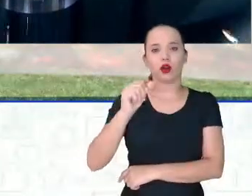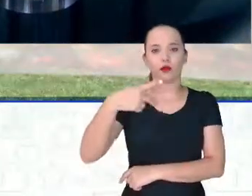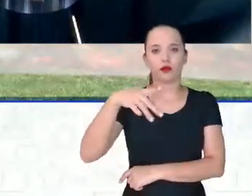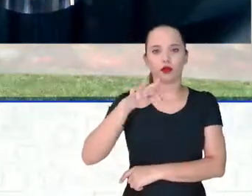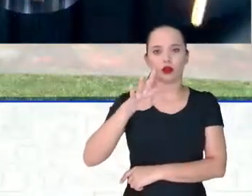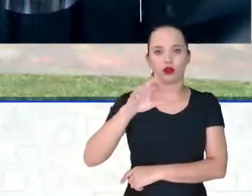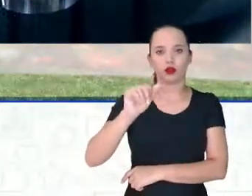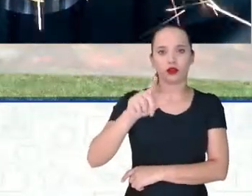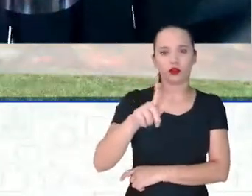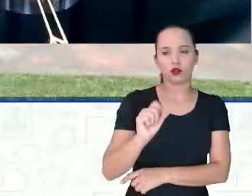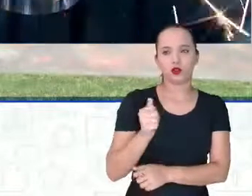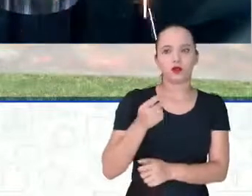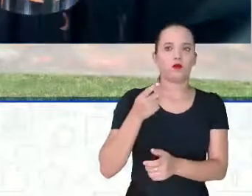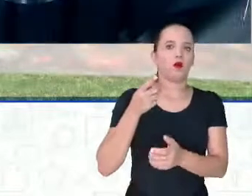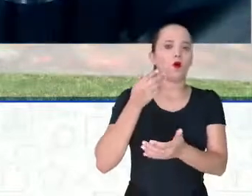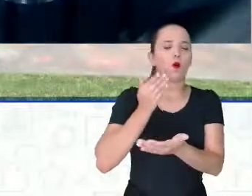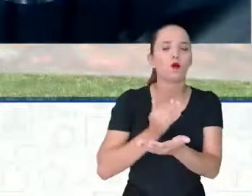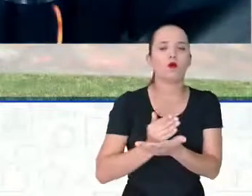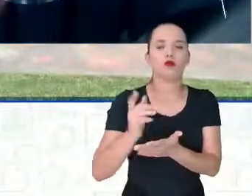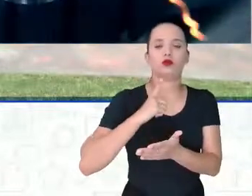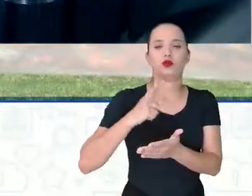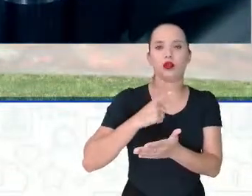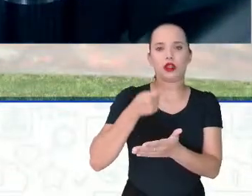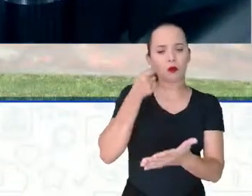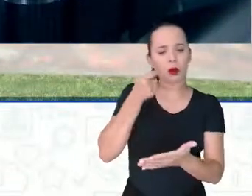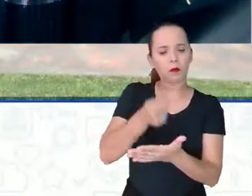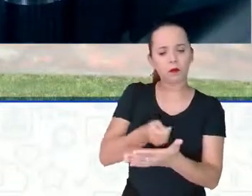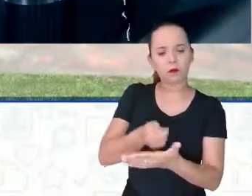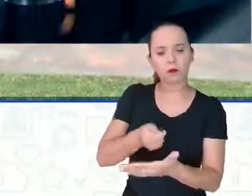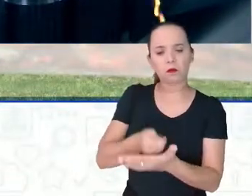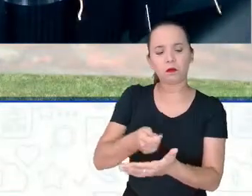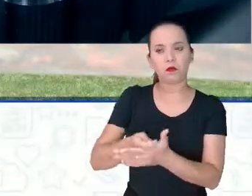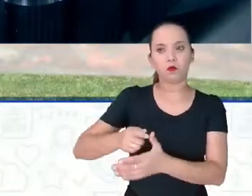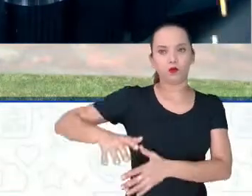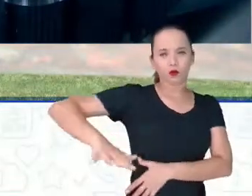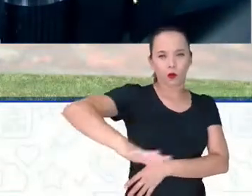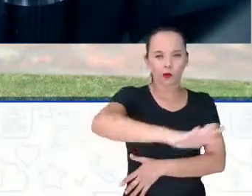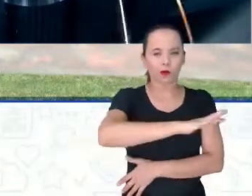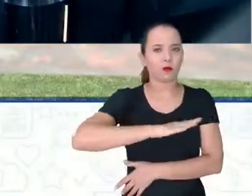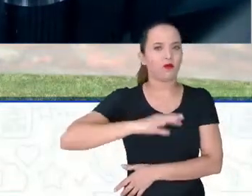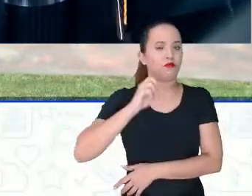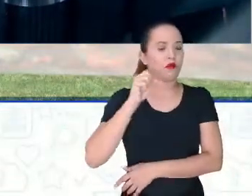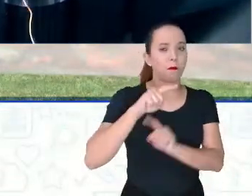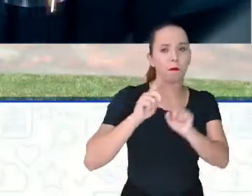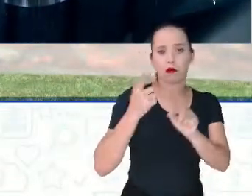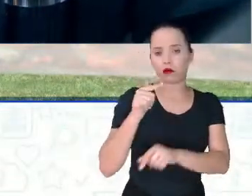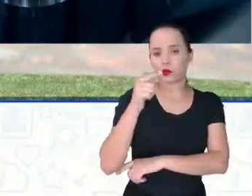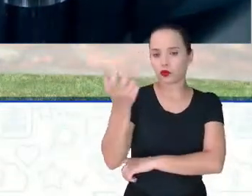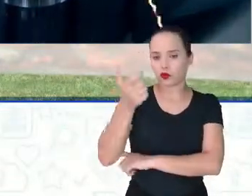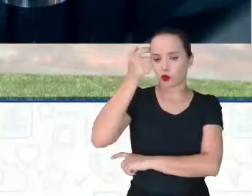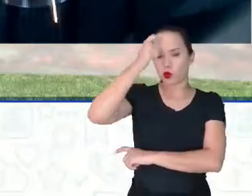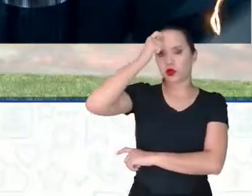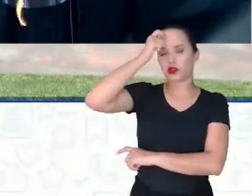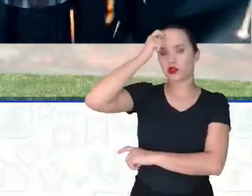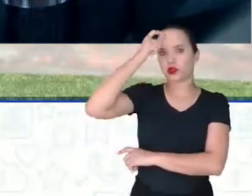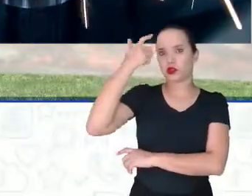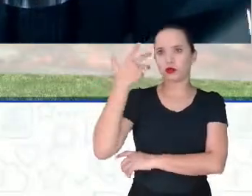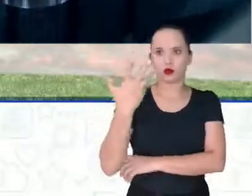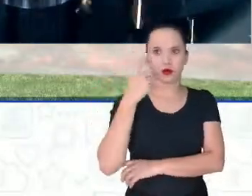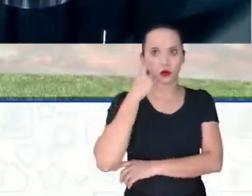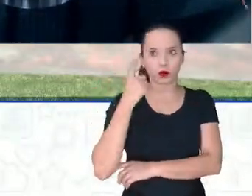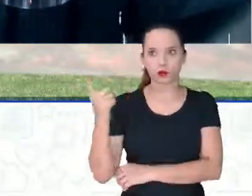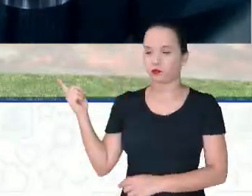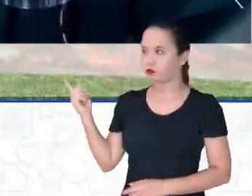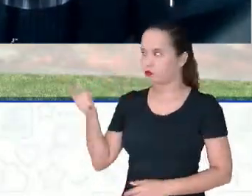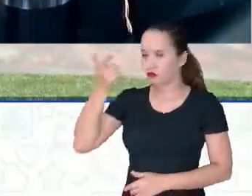a exploração irracional do meio ambiente. Ora, gente, vamos traduzir aí então.